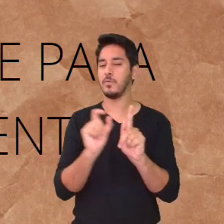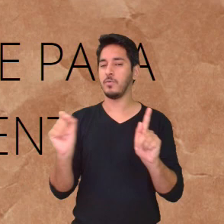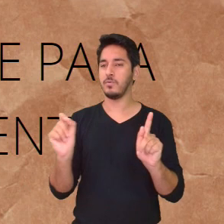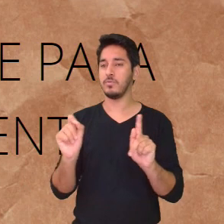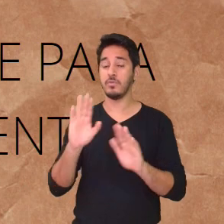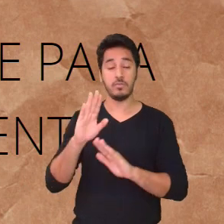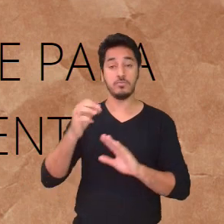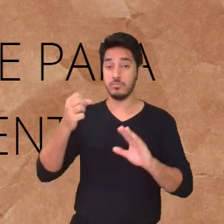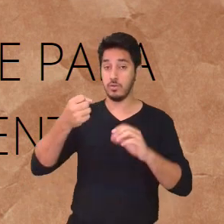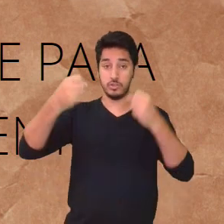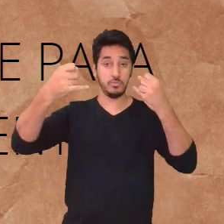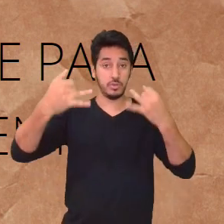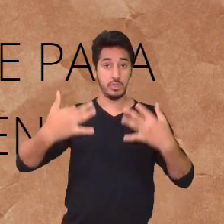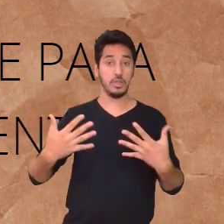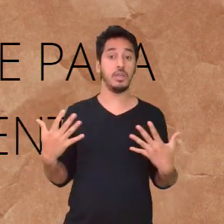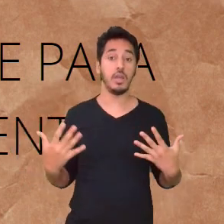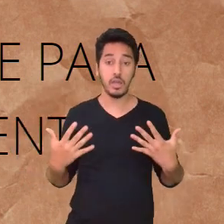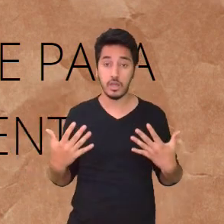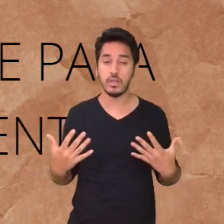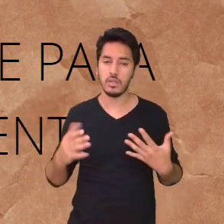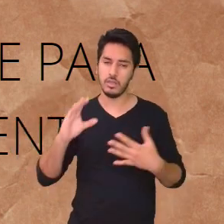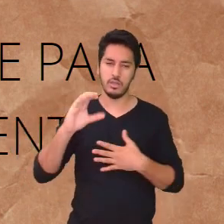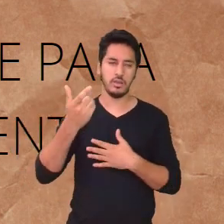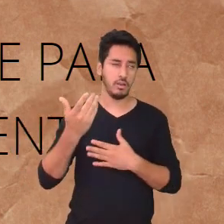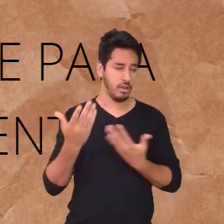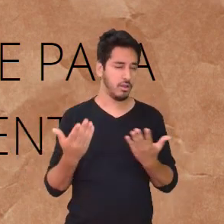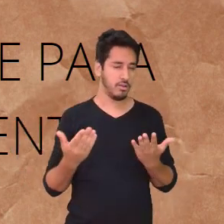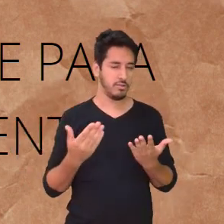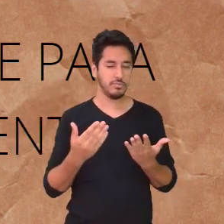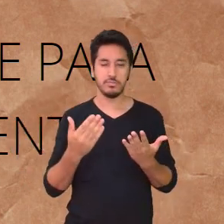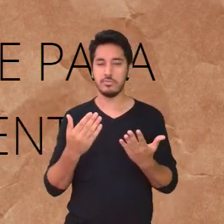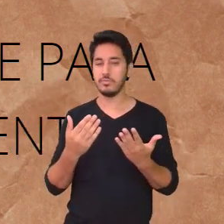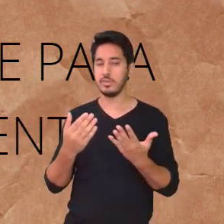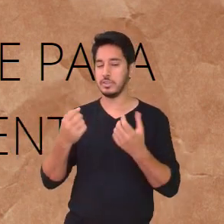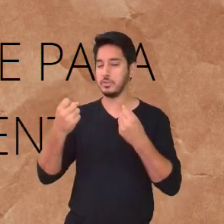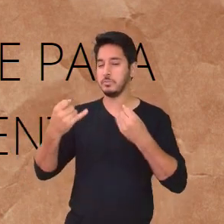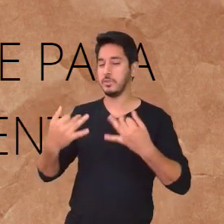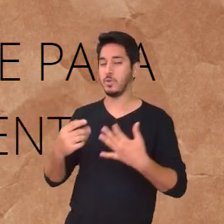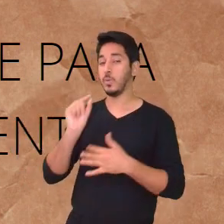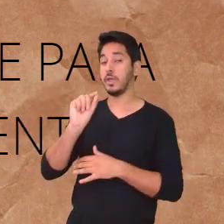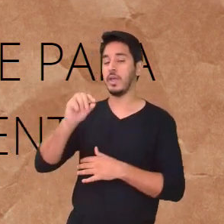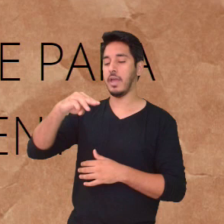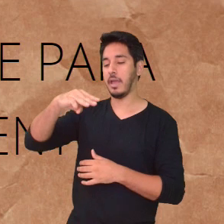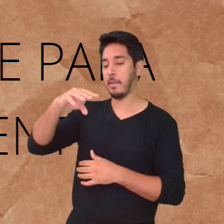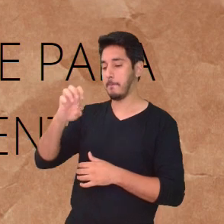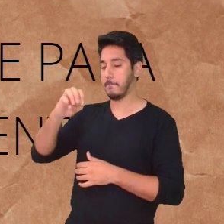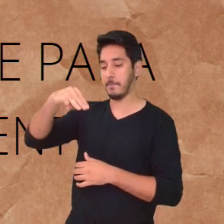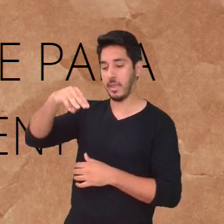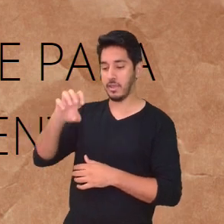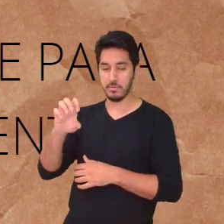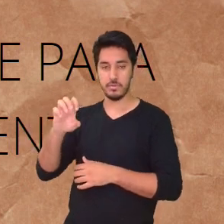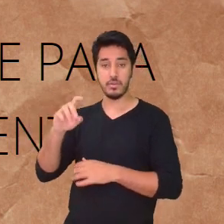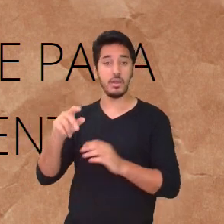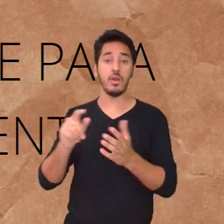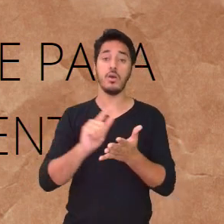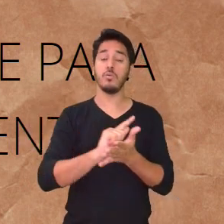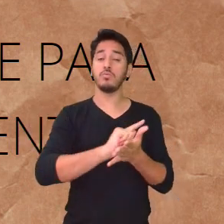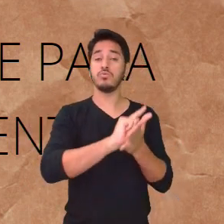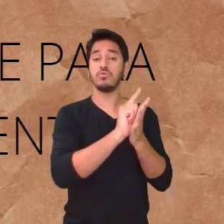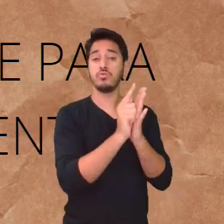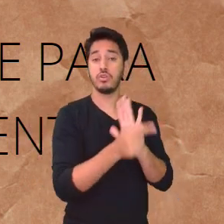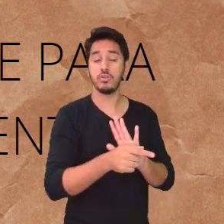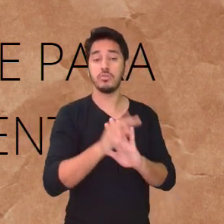não defini para vocês e propositalmente o professor também não definiu para vocês o que é meme. Então, meme é um gênero textual que